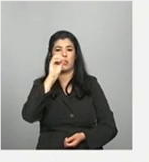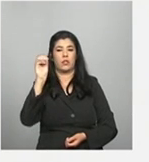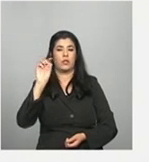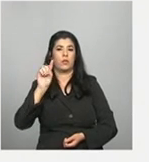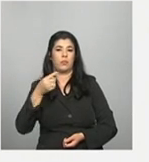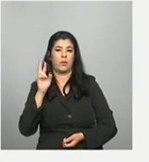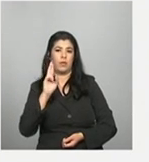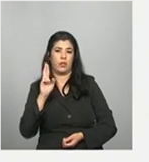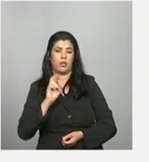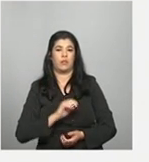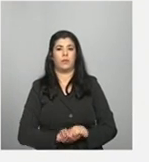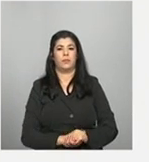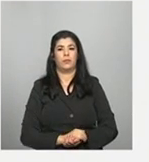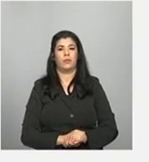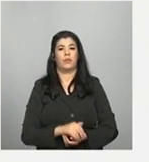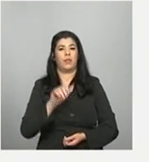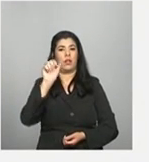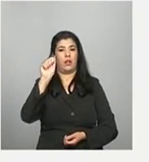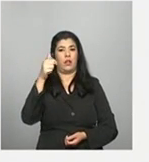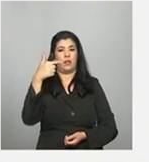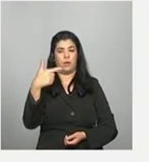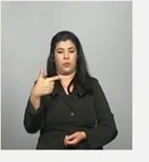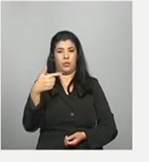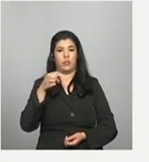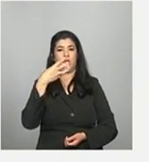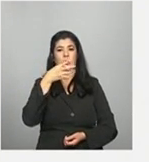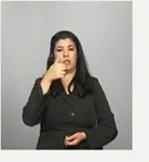R$ 68 milhões ano; sublote A2,